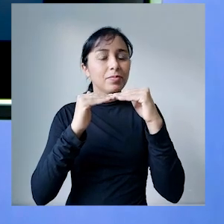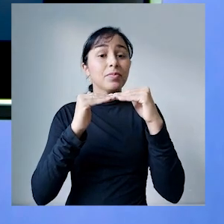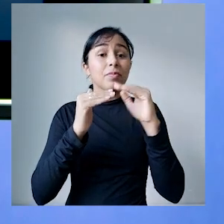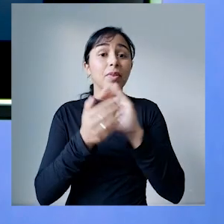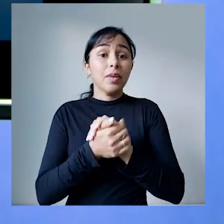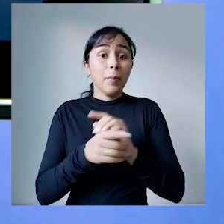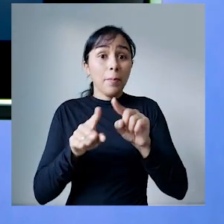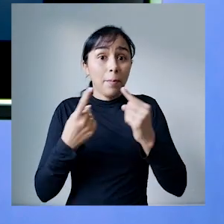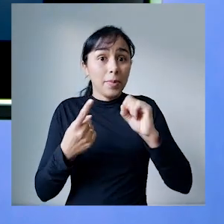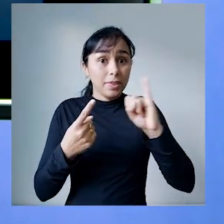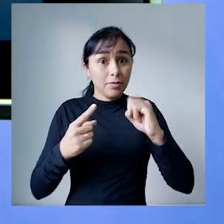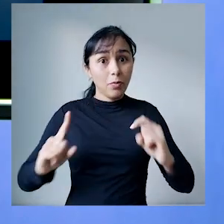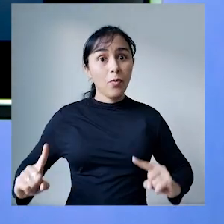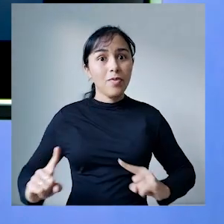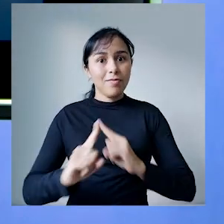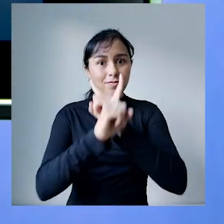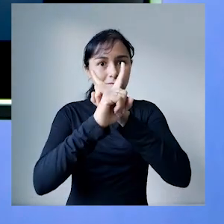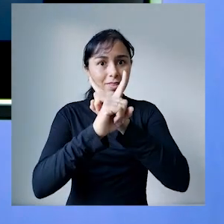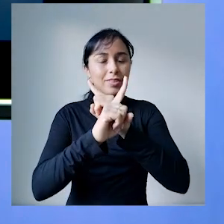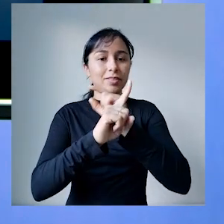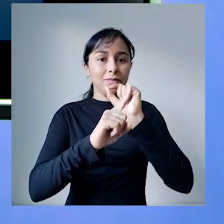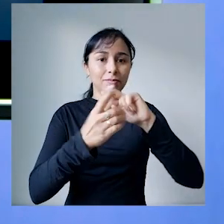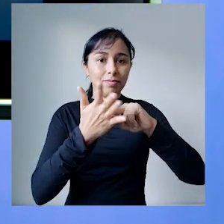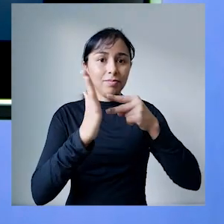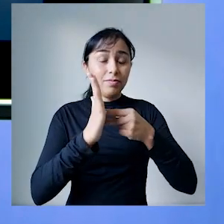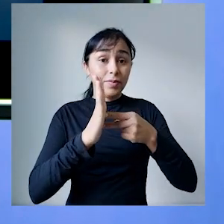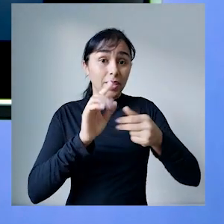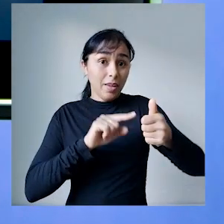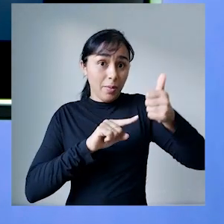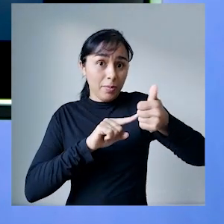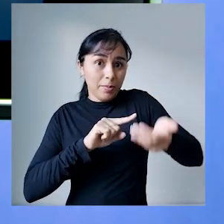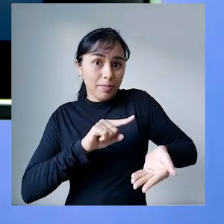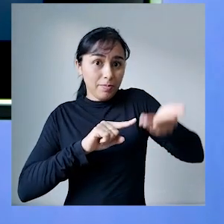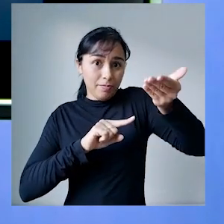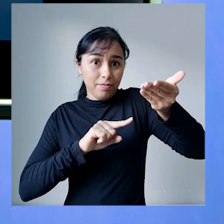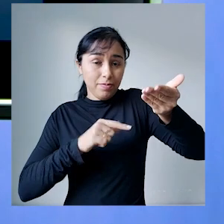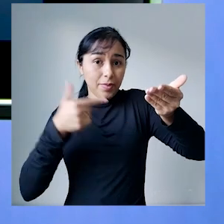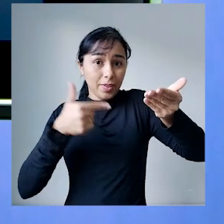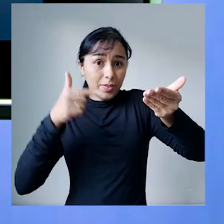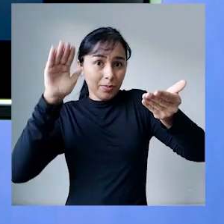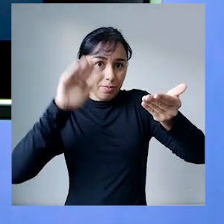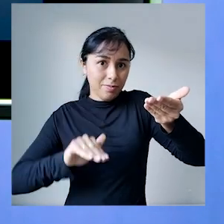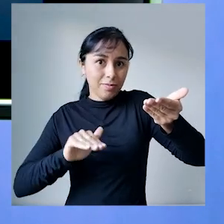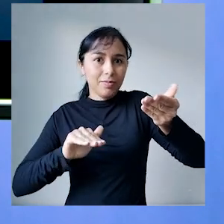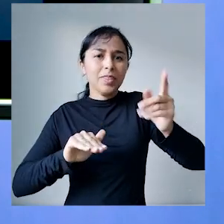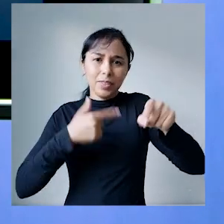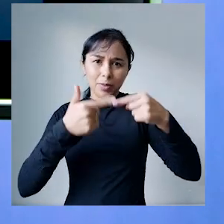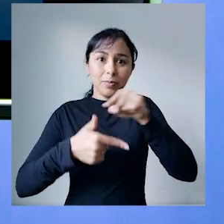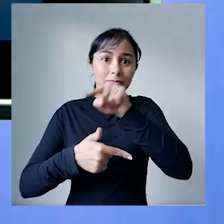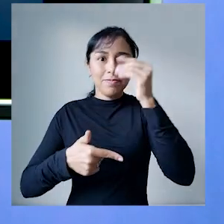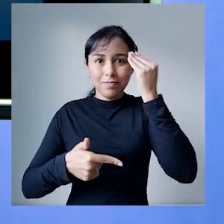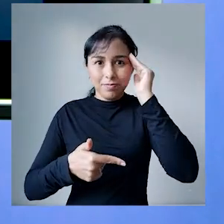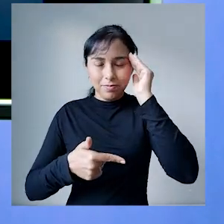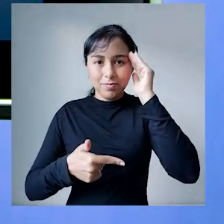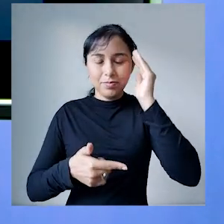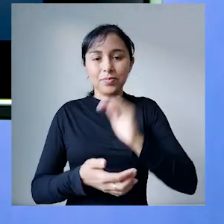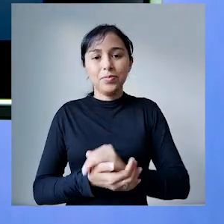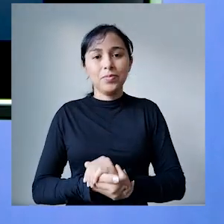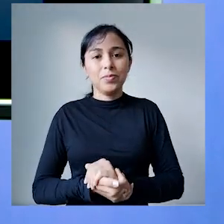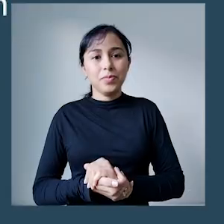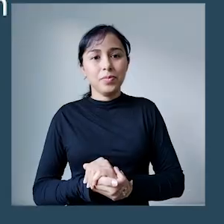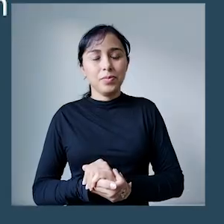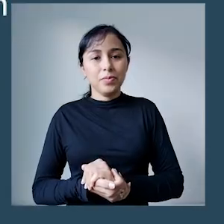primeira aumenta e a segunda tende a diminuir. A gente vai entender isso aqui melhor no decorrer da aula.